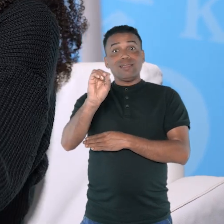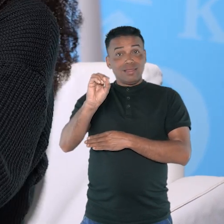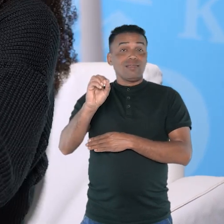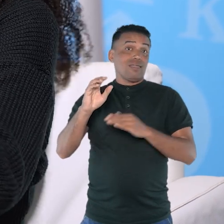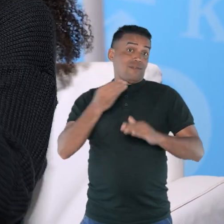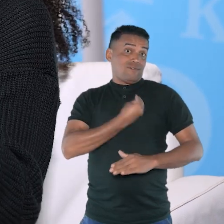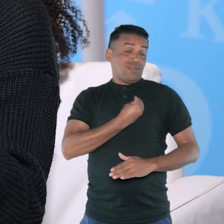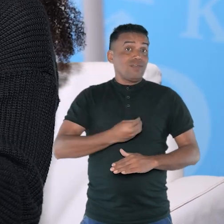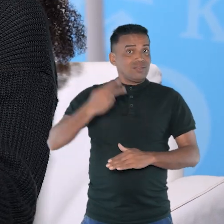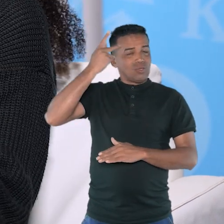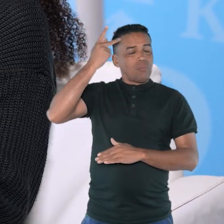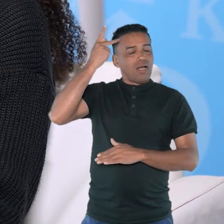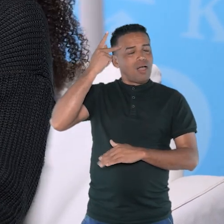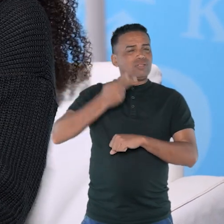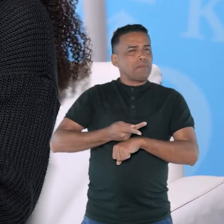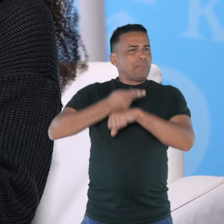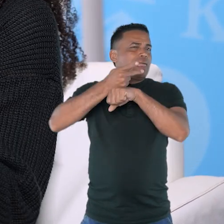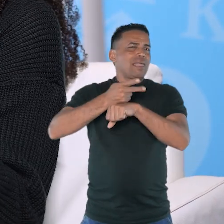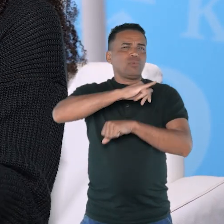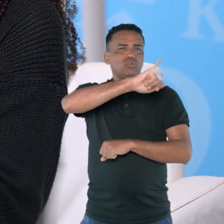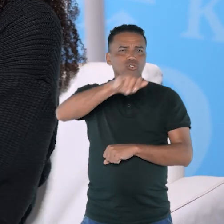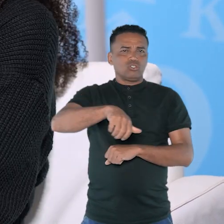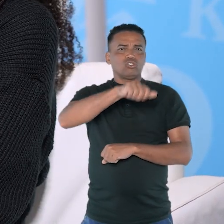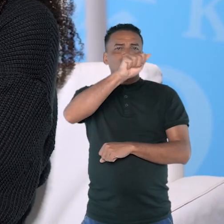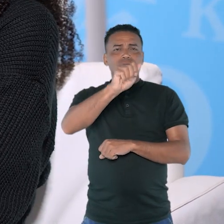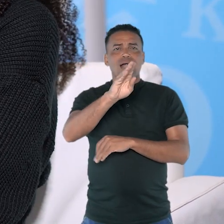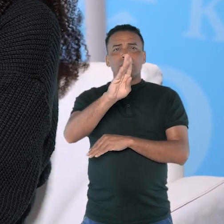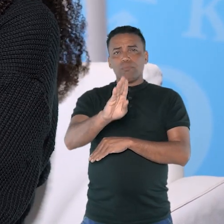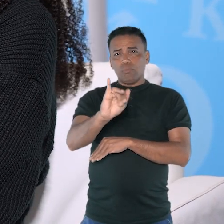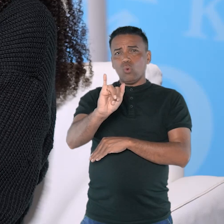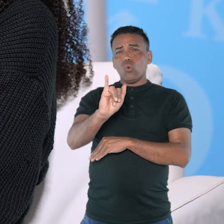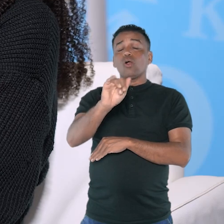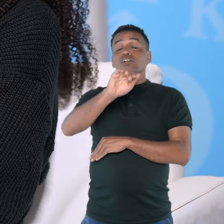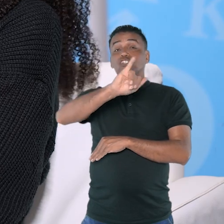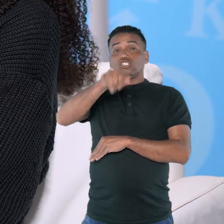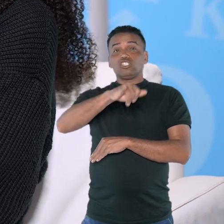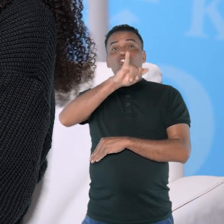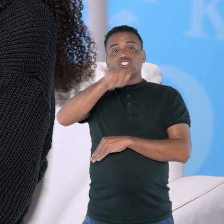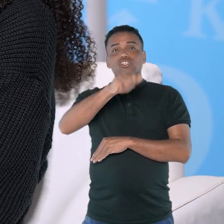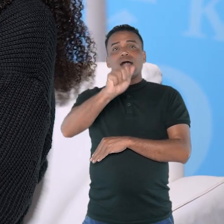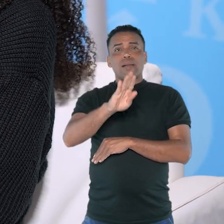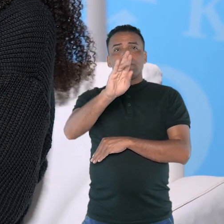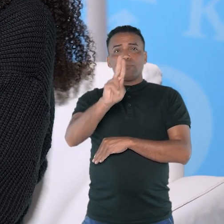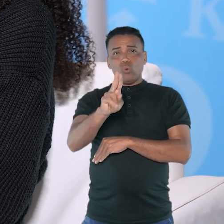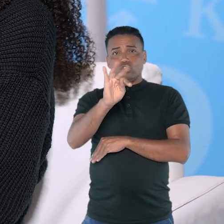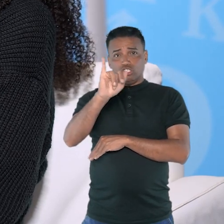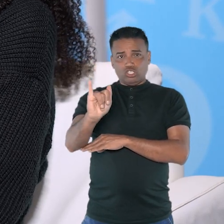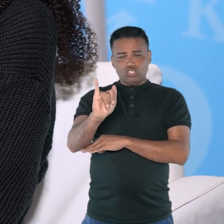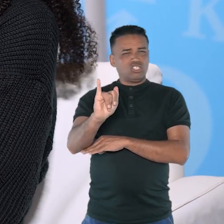né, tem prêmios Jabuti, super premiado, livros tão importantes como Contos Negreiros, deixa eu ver